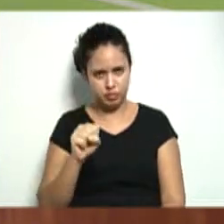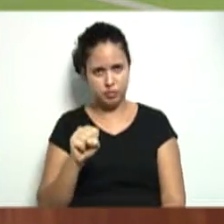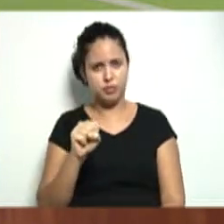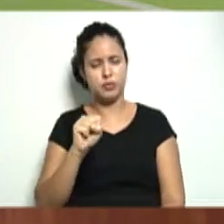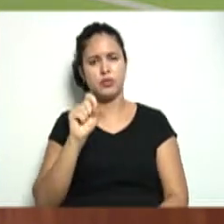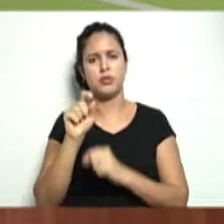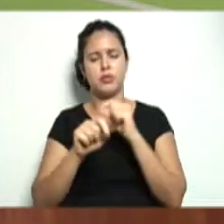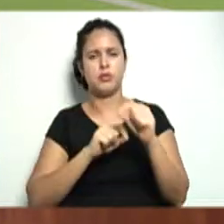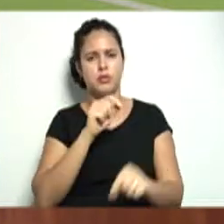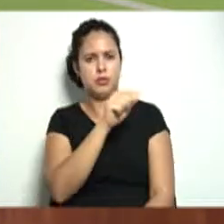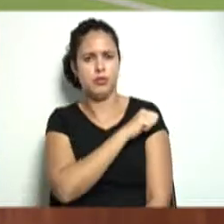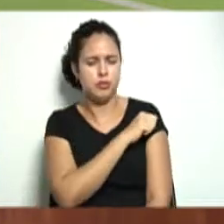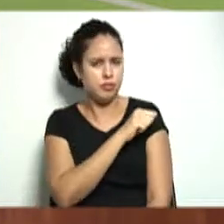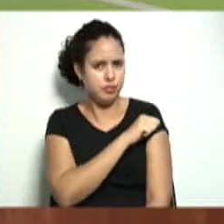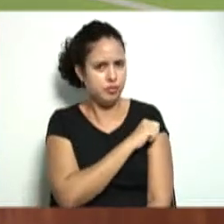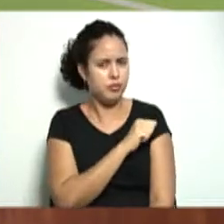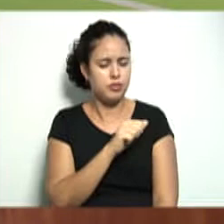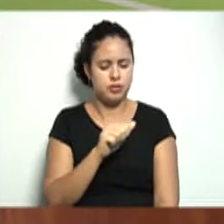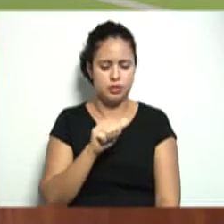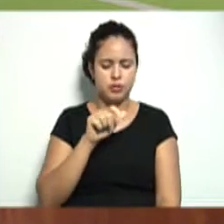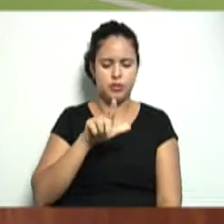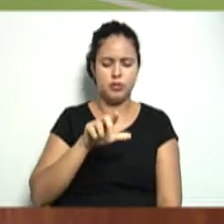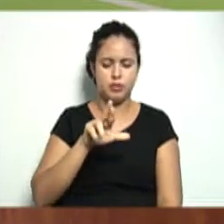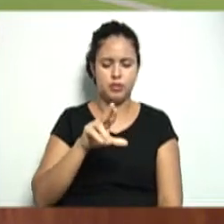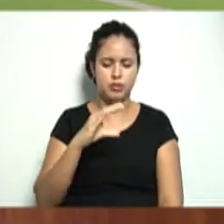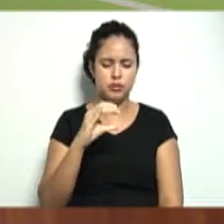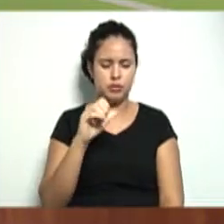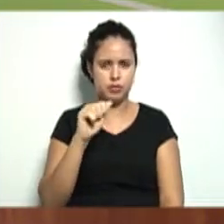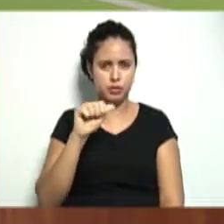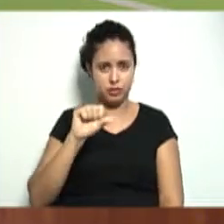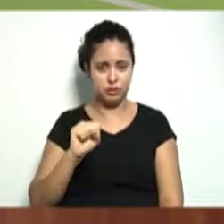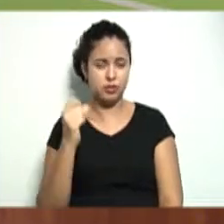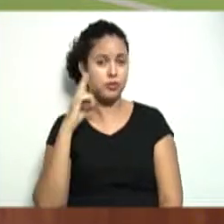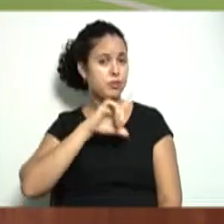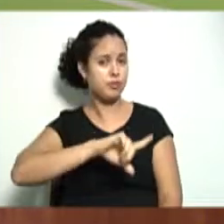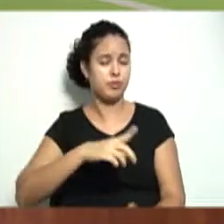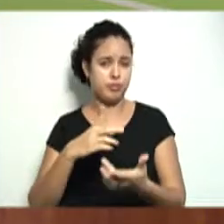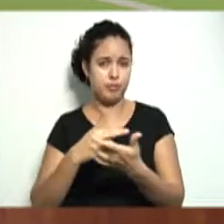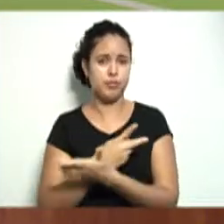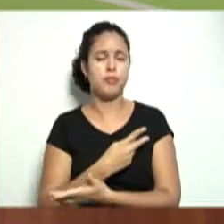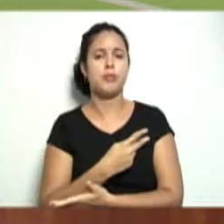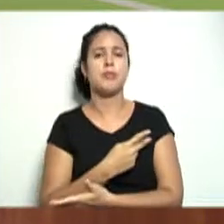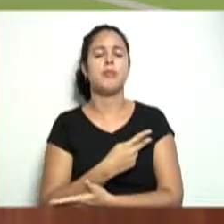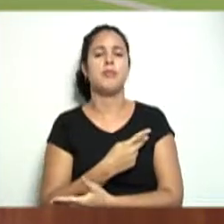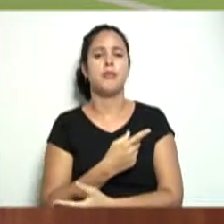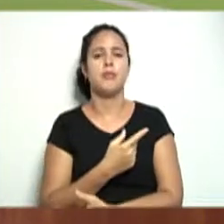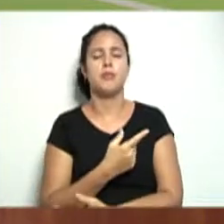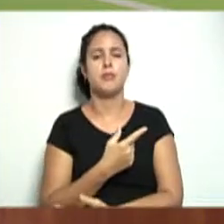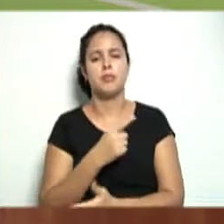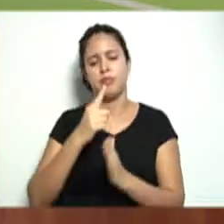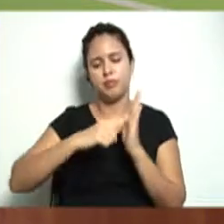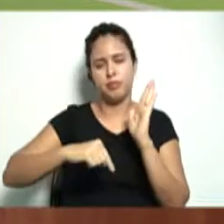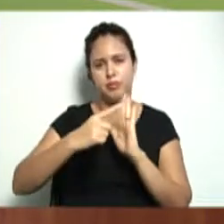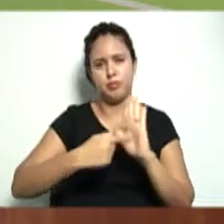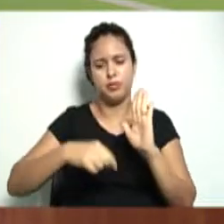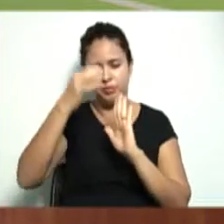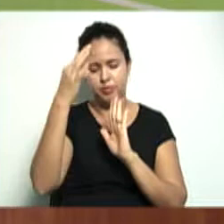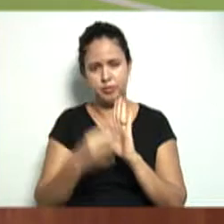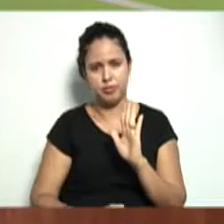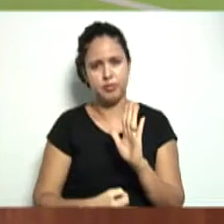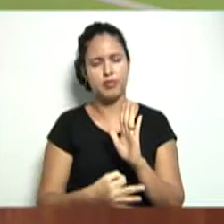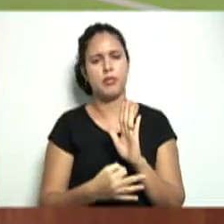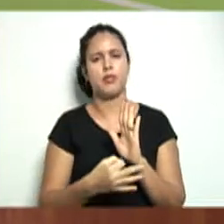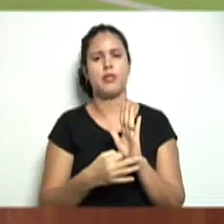Alisson, eles acertaram também. Parabéns para vocês três e todos os outros estudantes que marcaram a